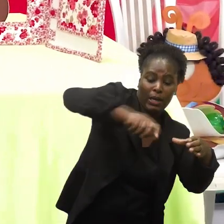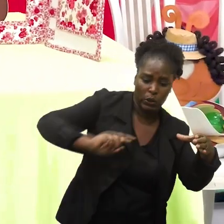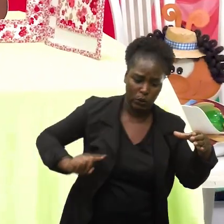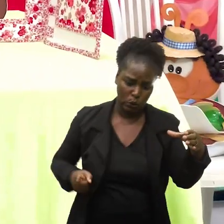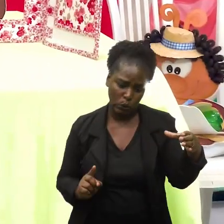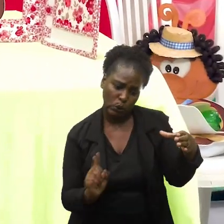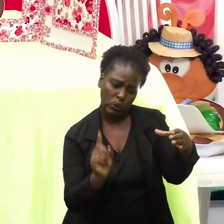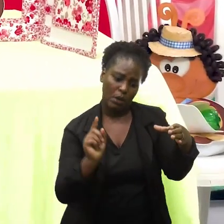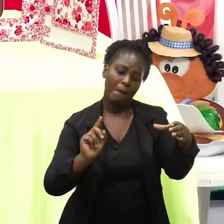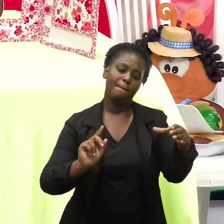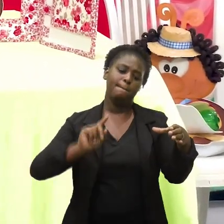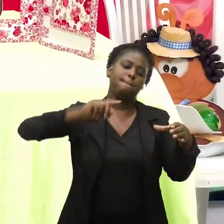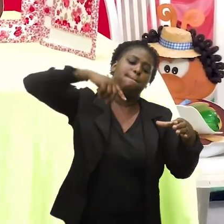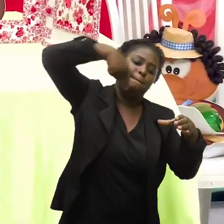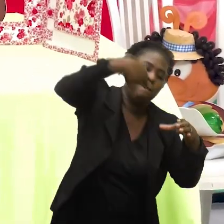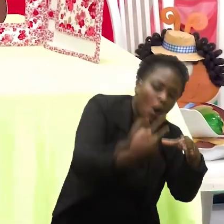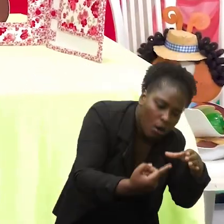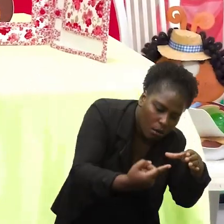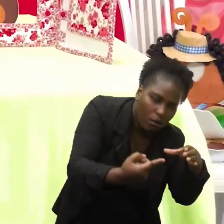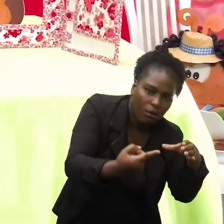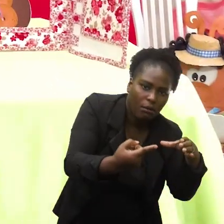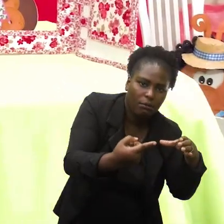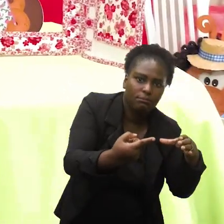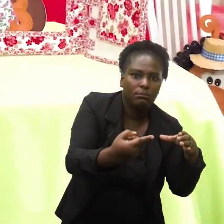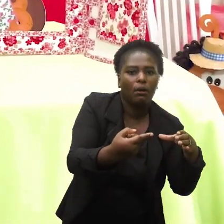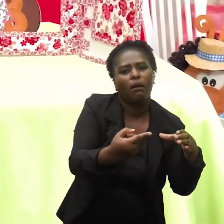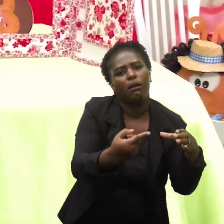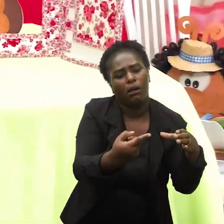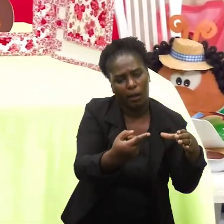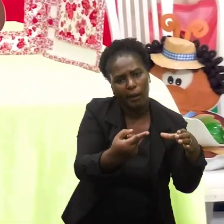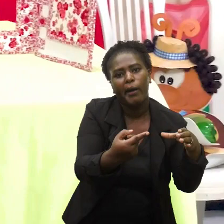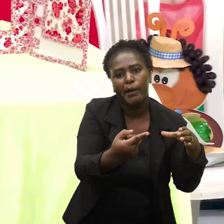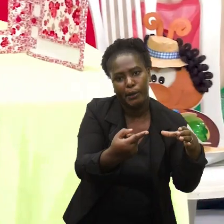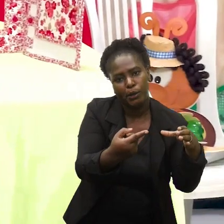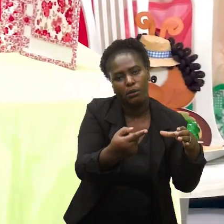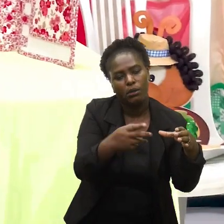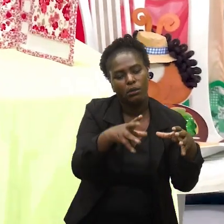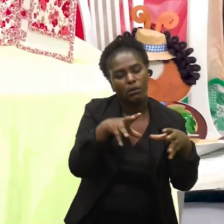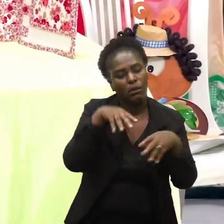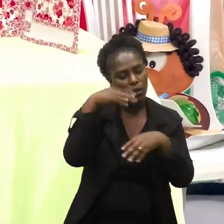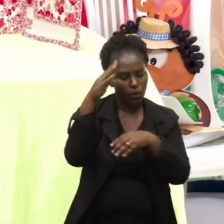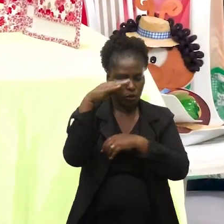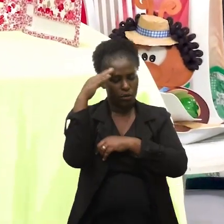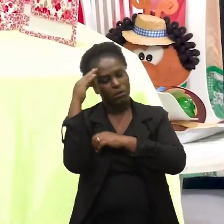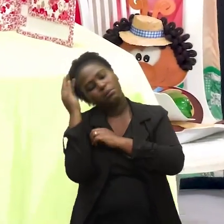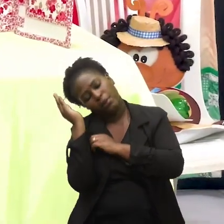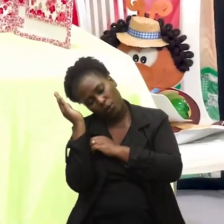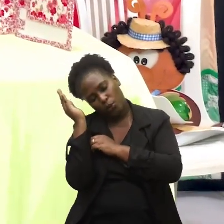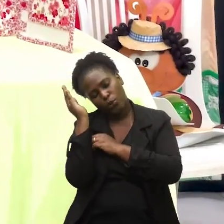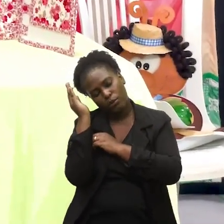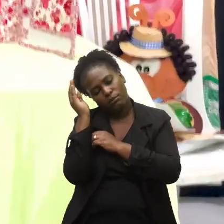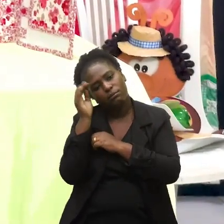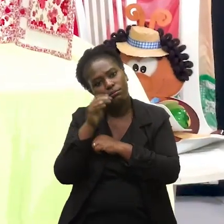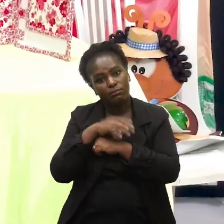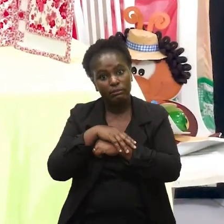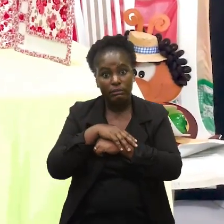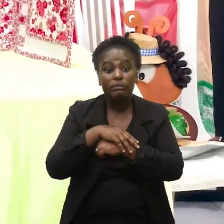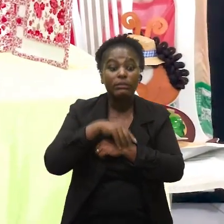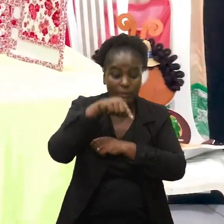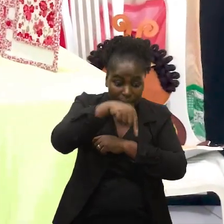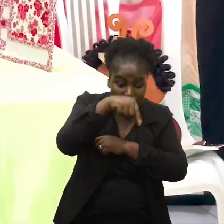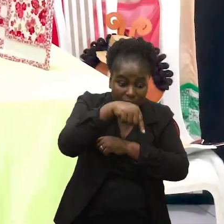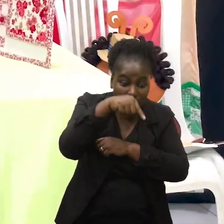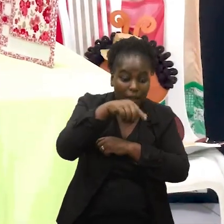e ficou desmaiado lá dentro. A dona Baratinha disse: nossa, meu